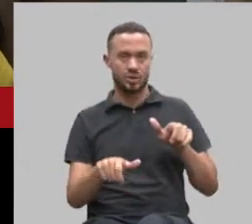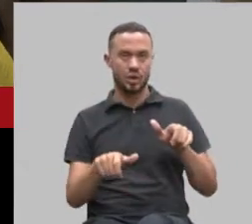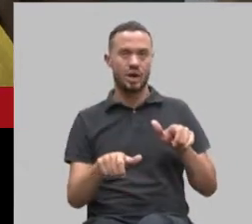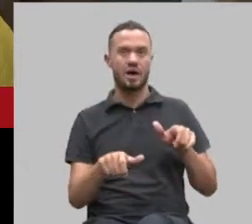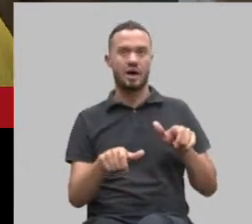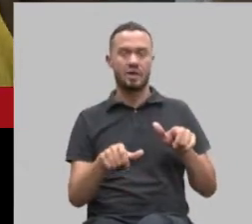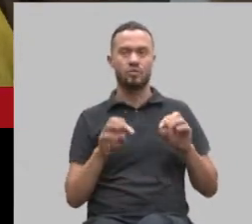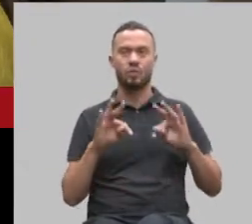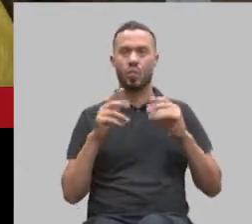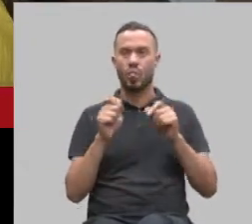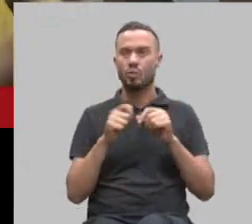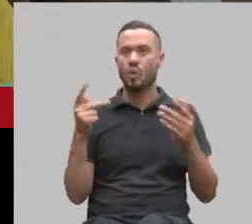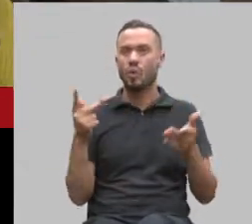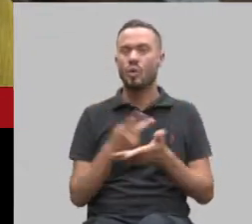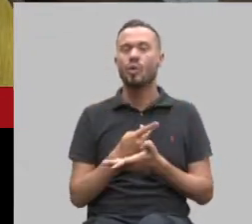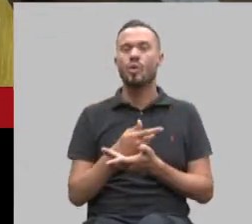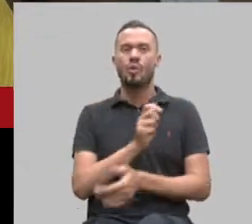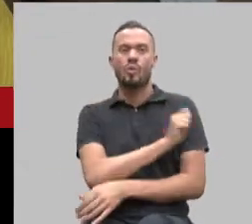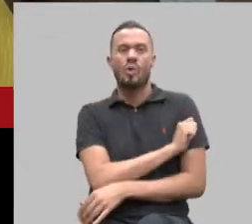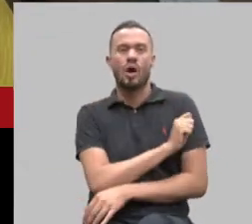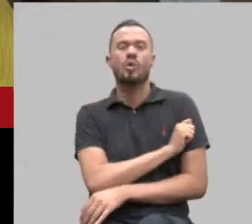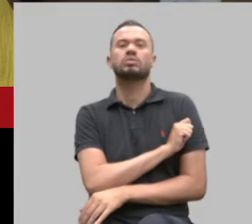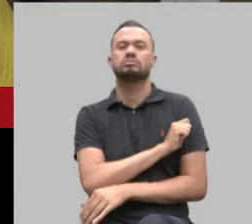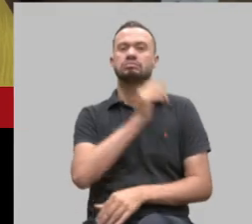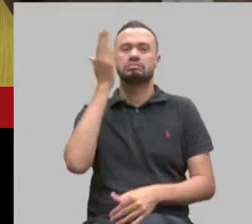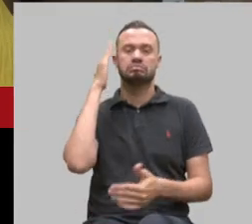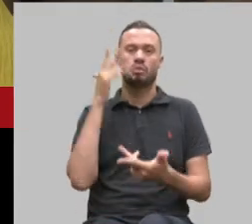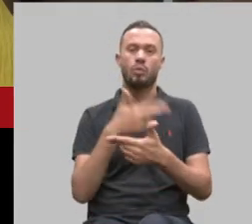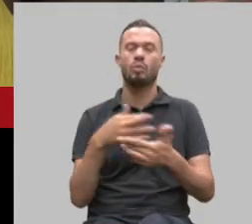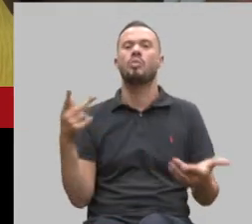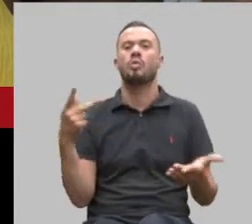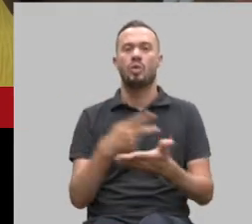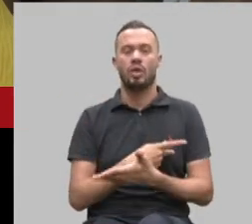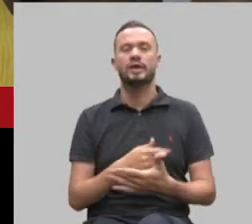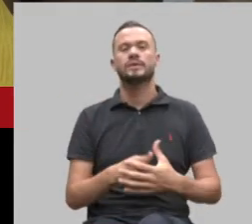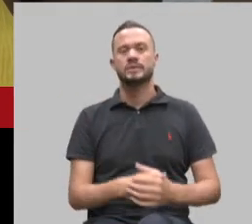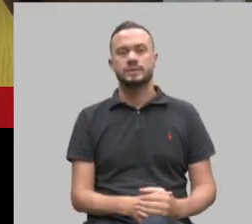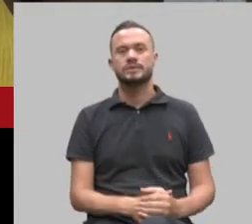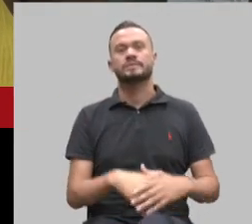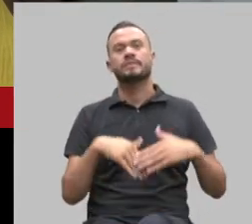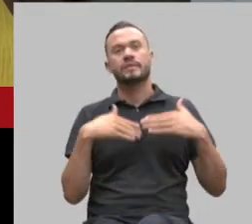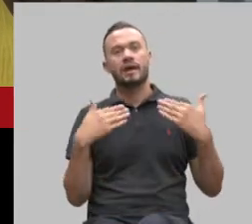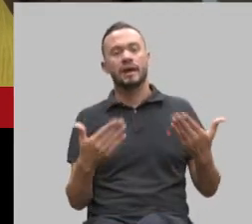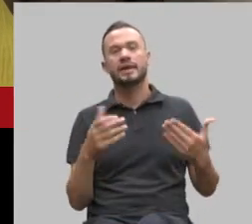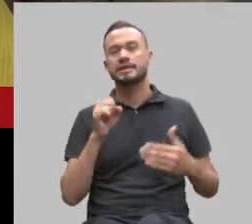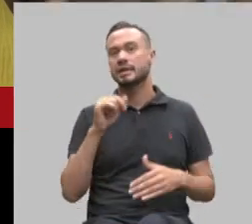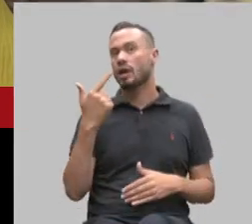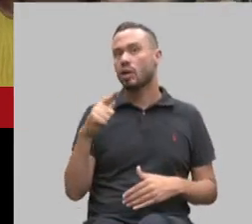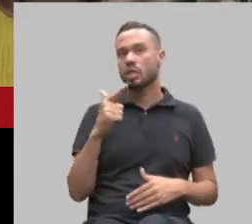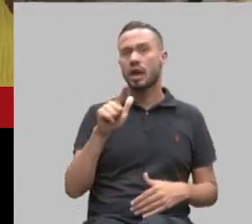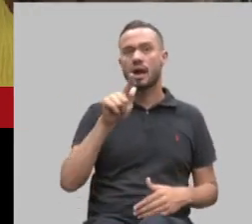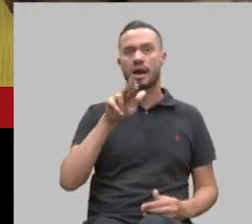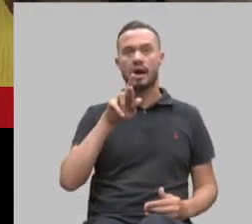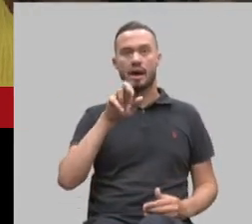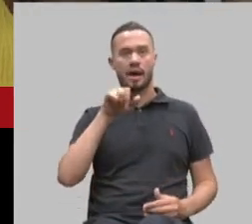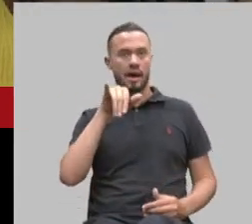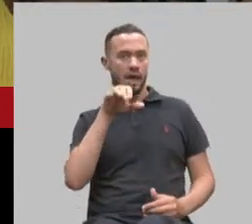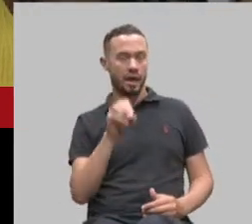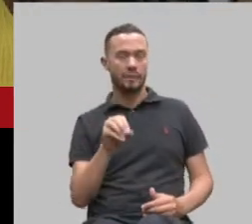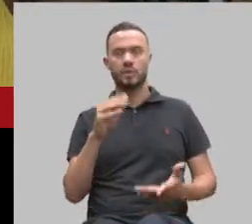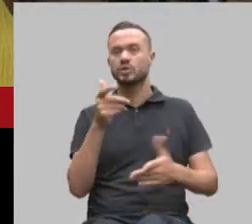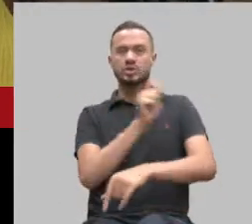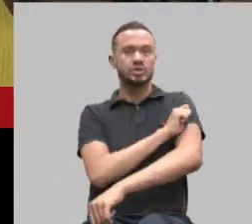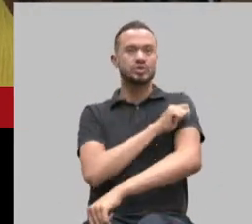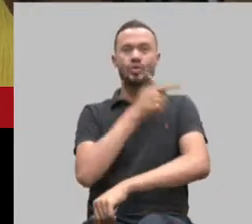acontecendo os alunos ficam por dentro das coisas que estão acontecendo e quando não tem o Grêmio na escola Os alunos não conseguem saber das